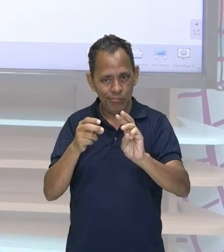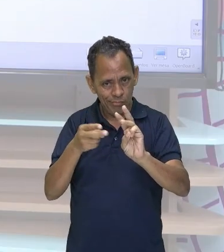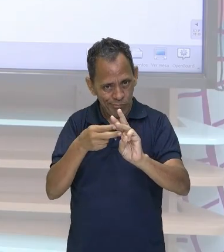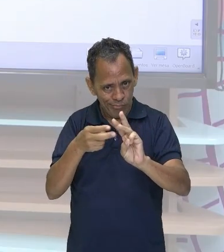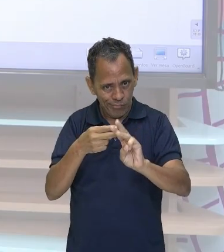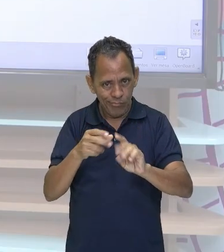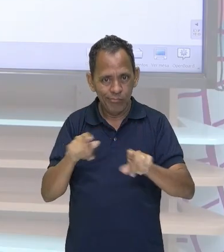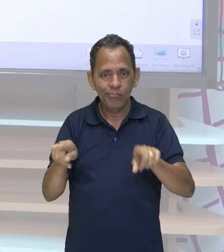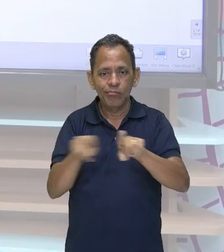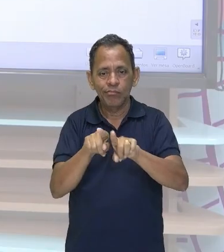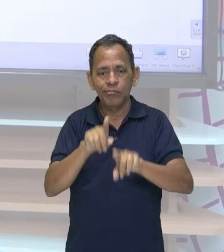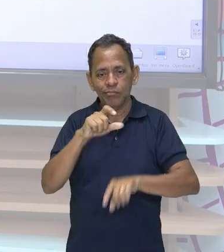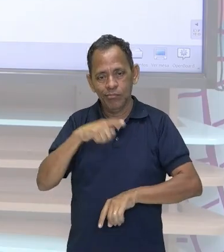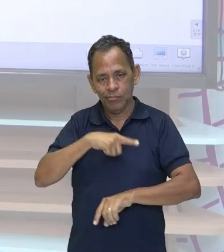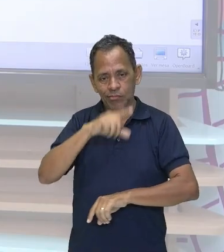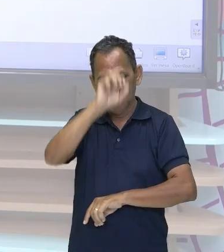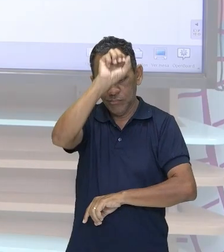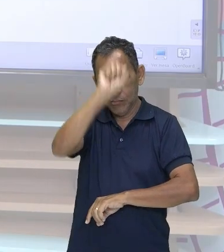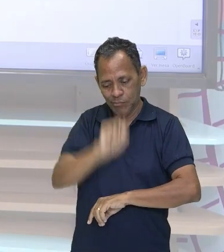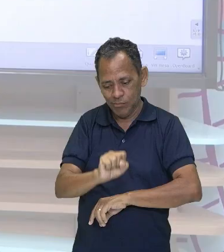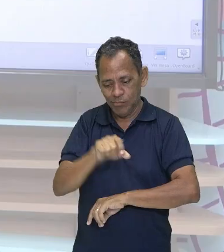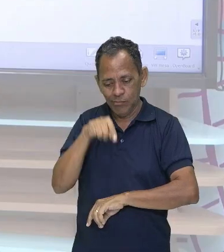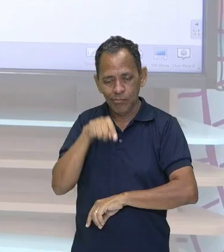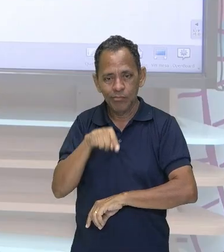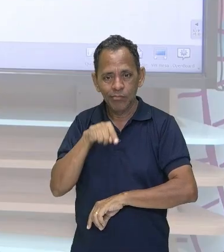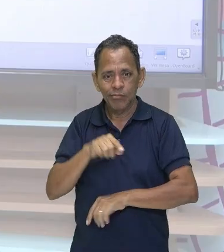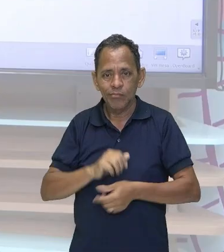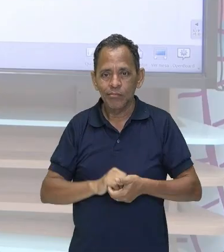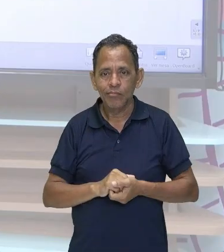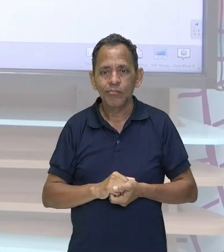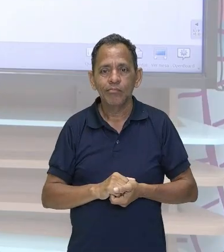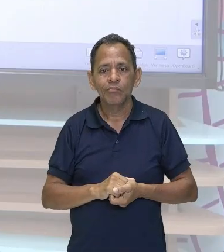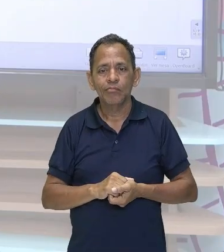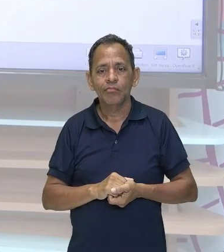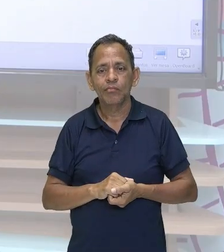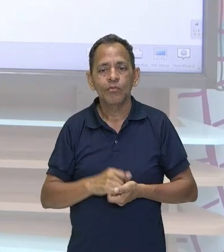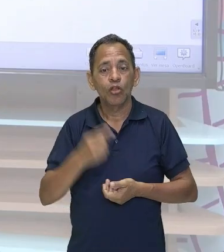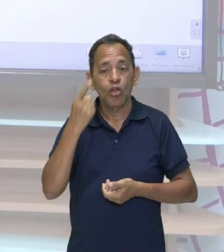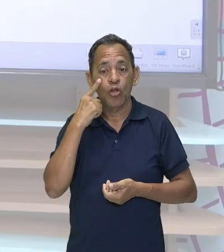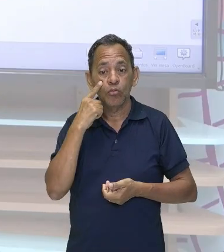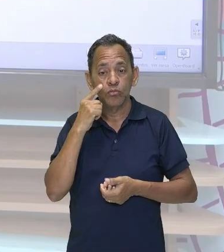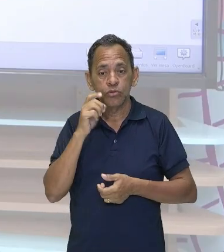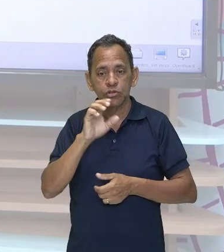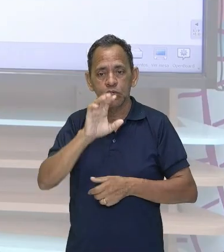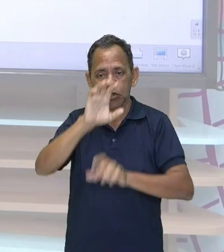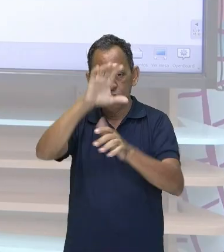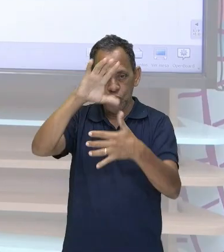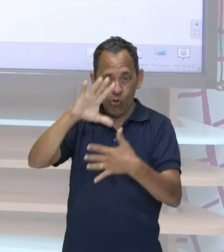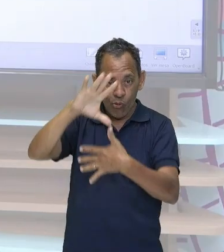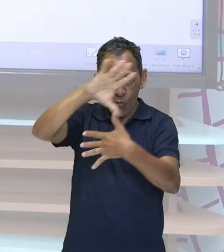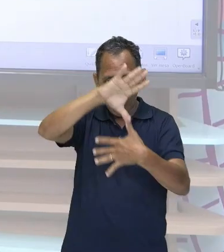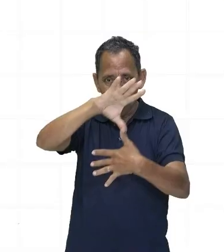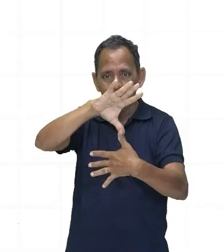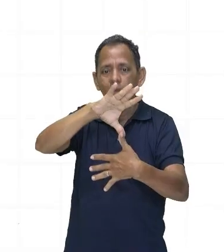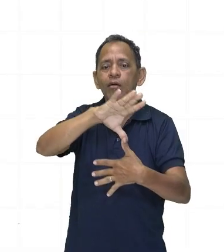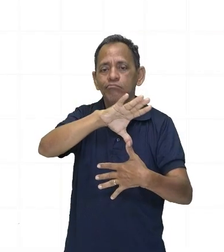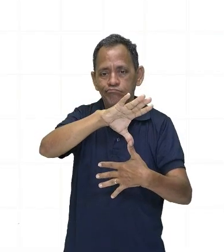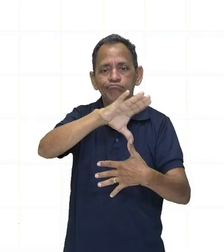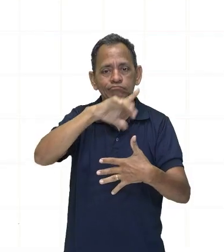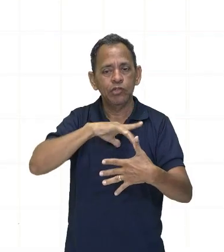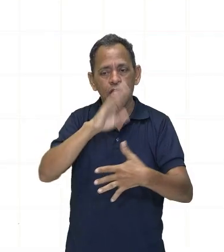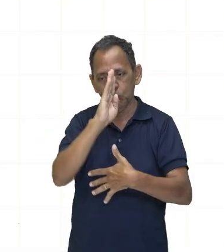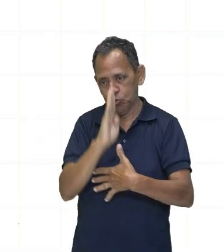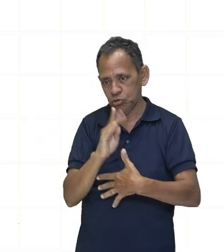a região sul, certo? Agora, observando esses dados no mapa, né? Então, nós temos aí o mapinha do Brasil para